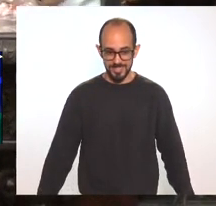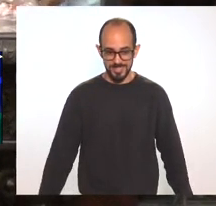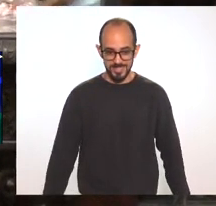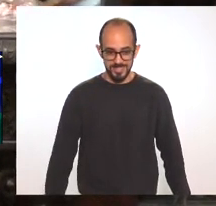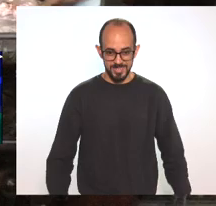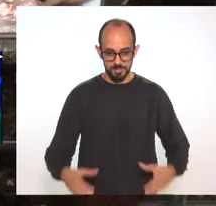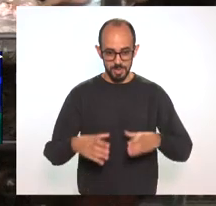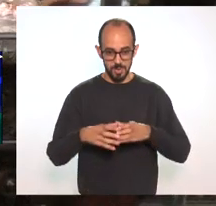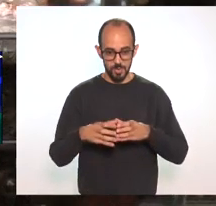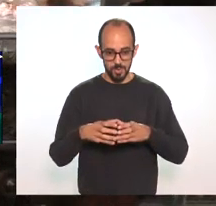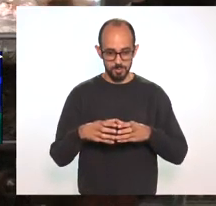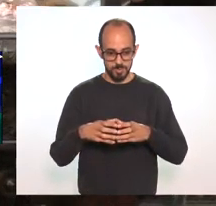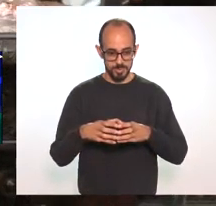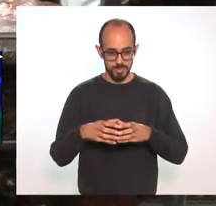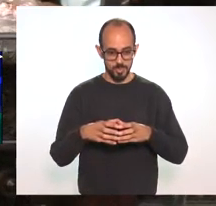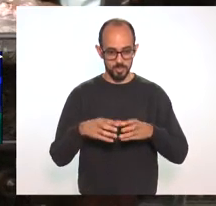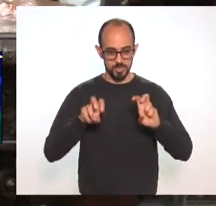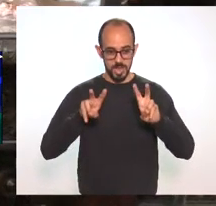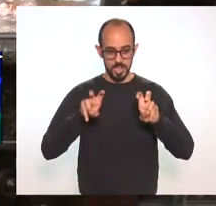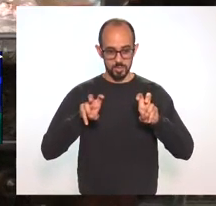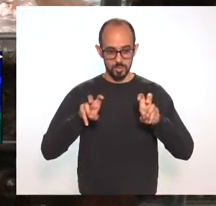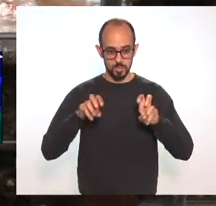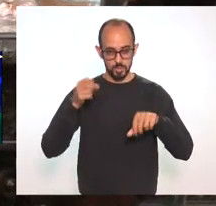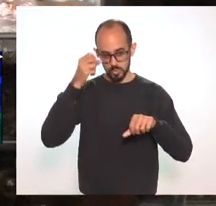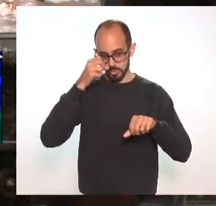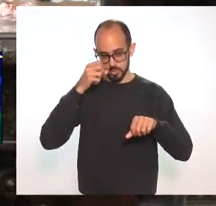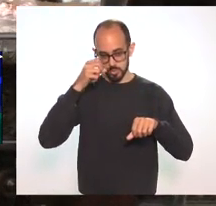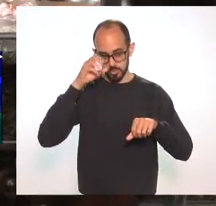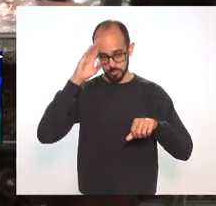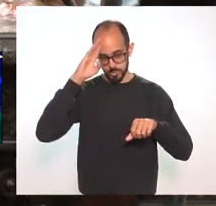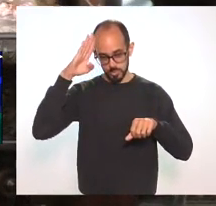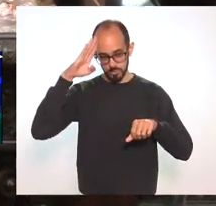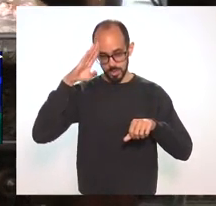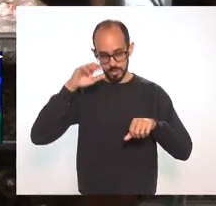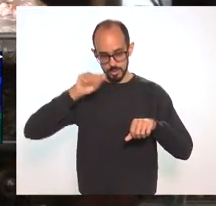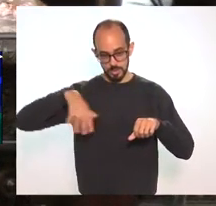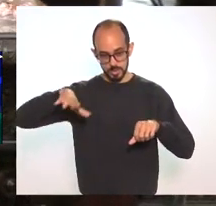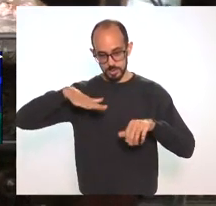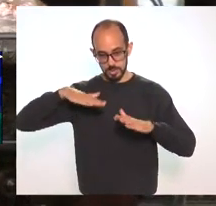Pela Comissão de Assuntos Municipais e Desenvolvimento Regional,